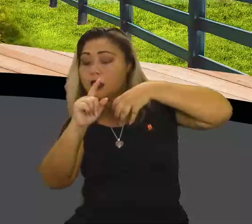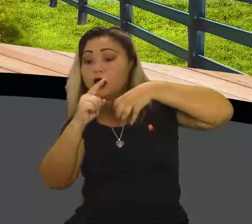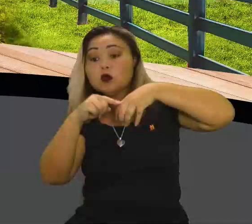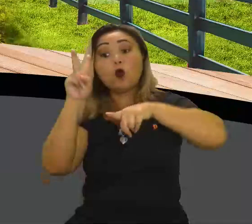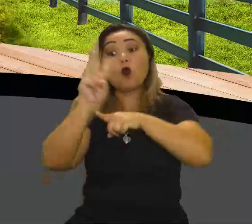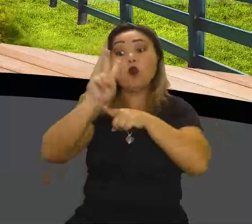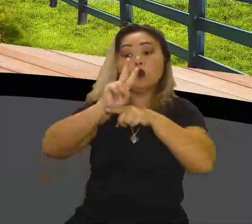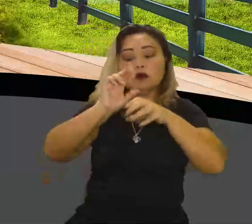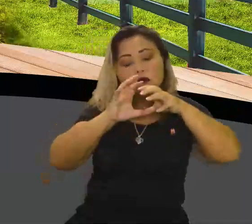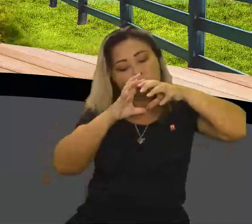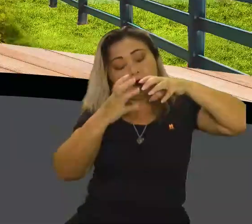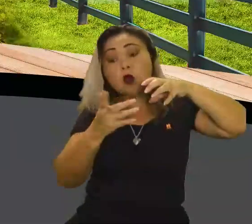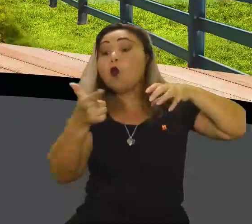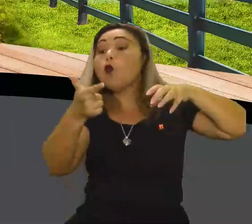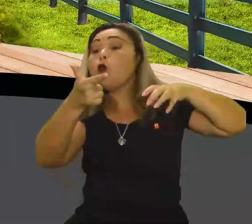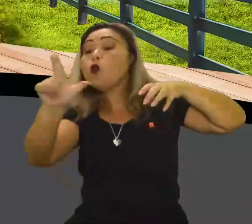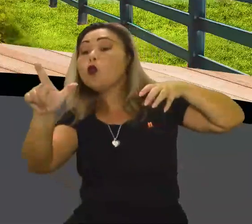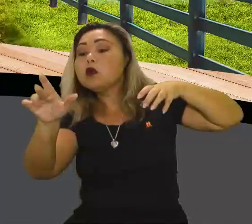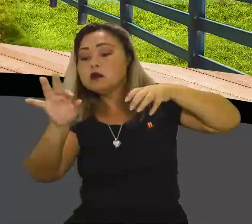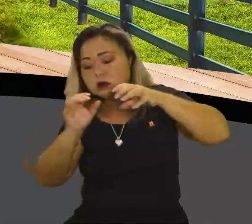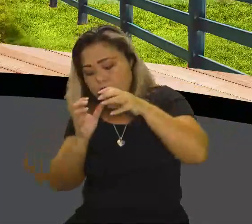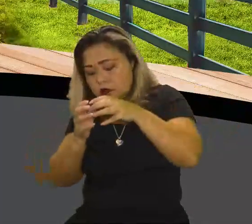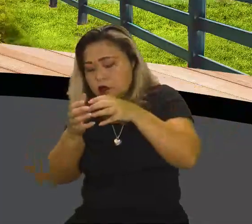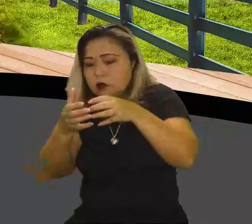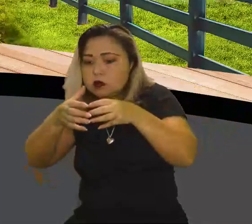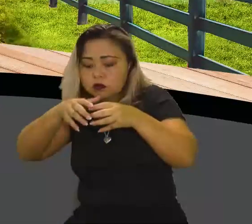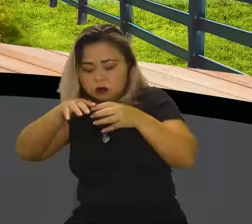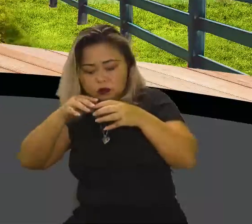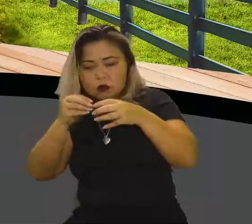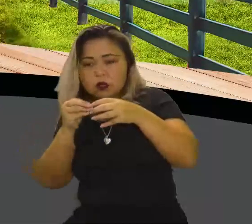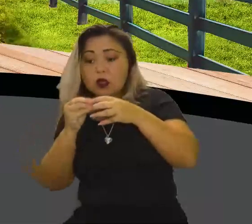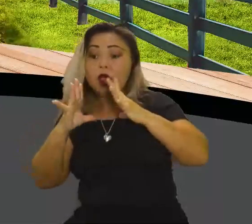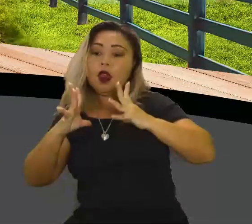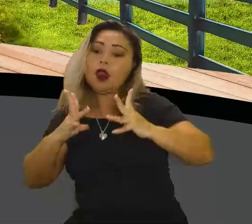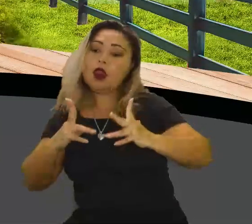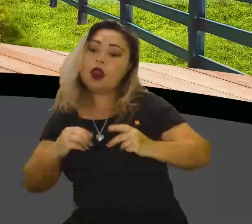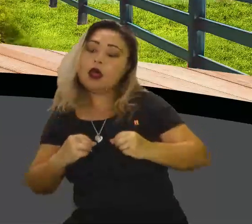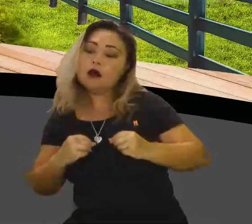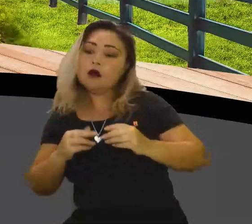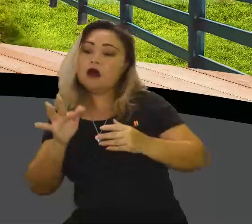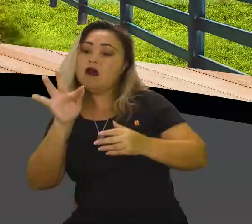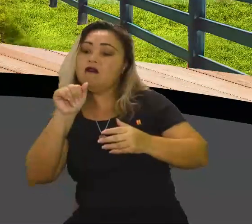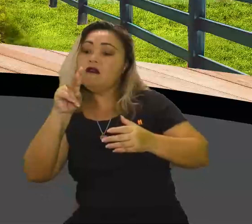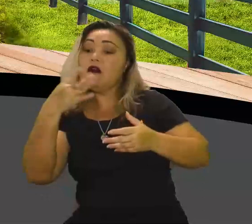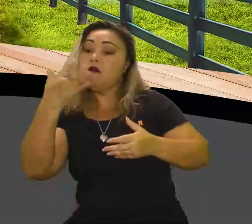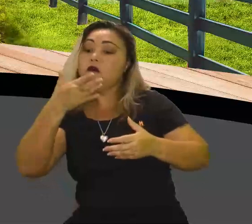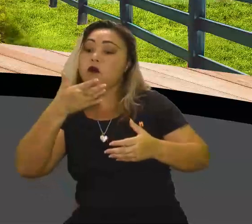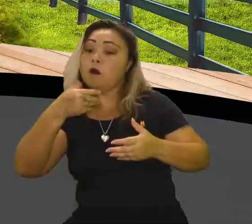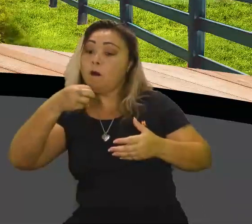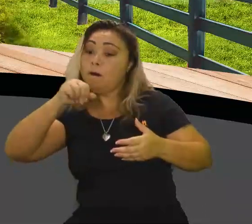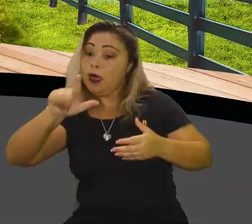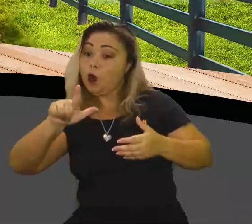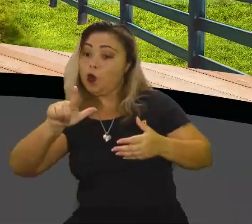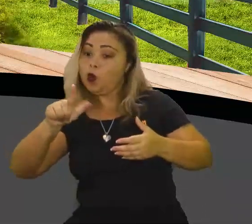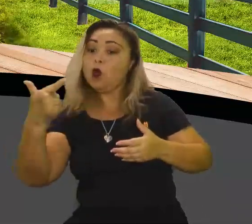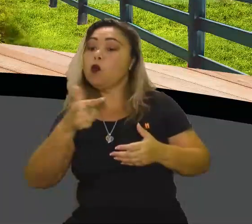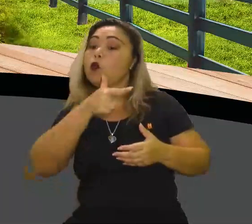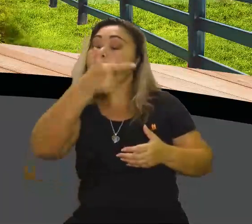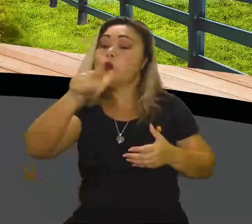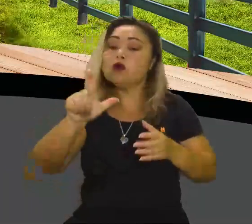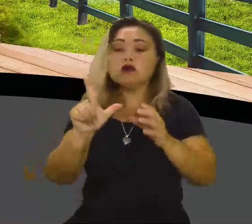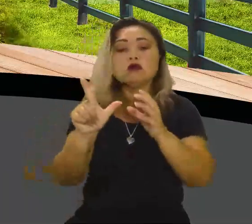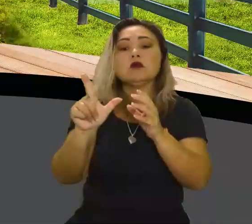ninho. A outra operária ela tem uma estrutura que ela vai cuidar da limpeza dos favos de mel. E a outra operária